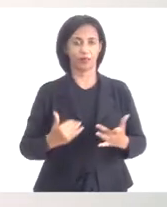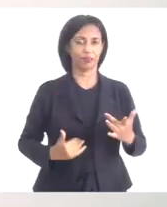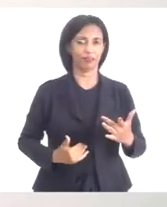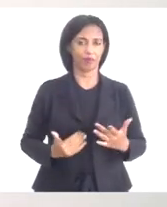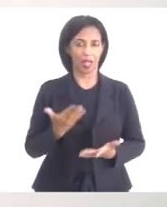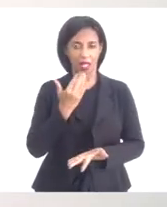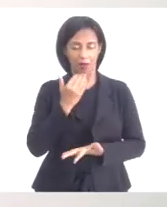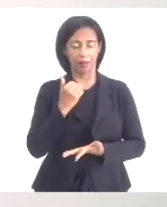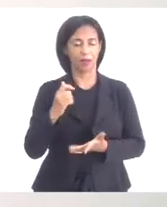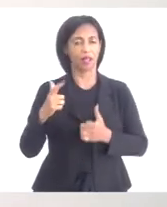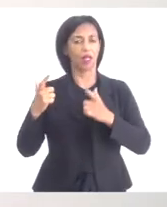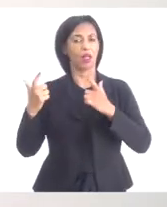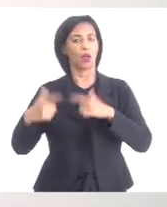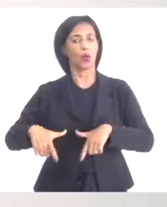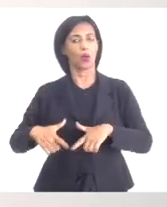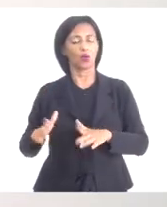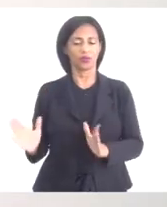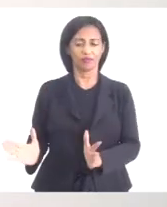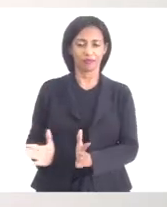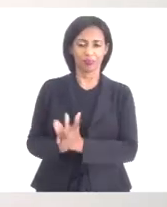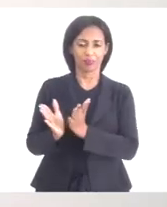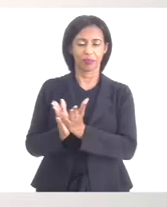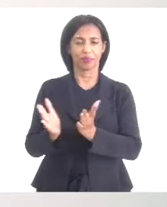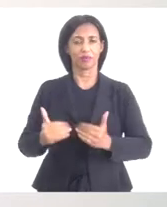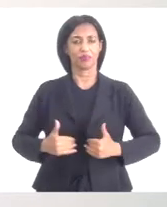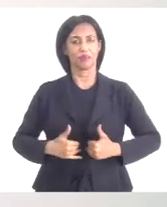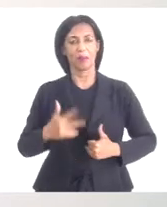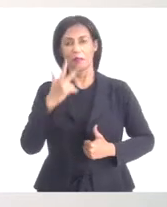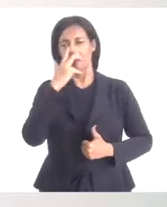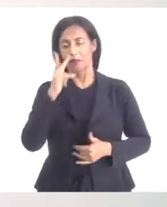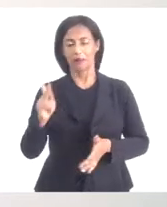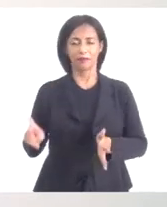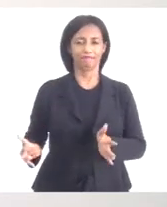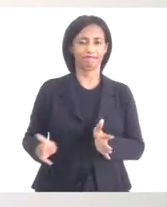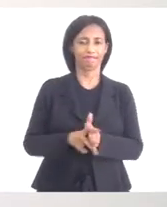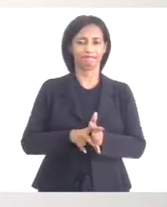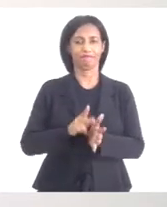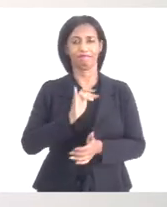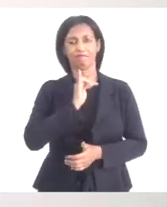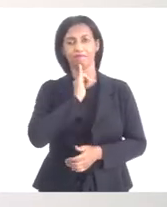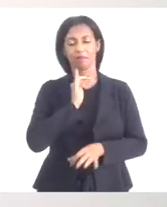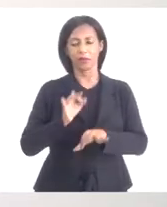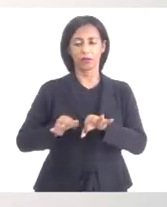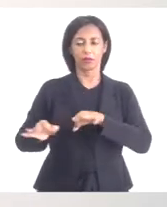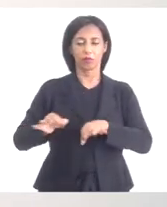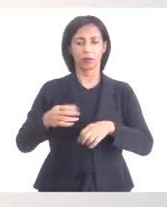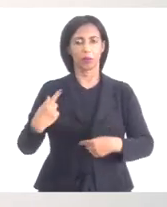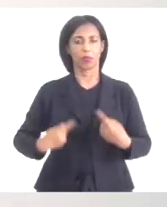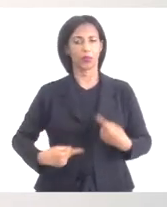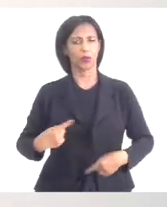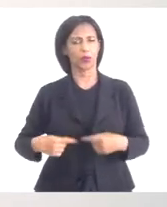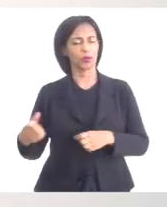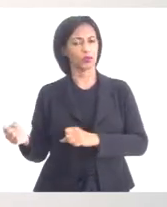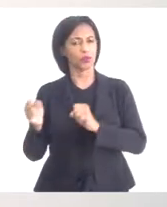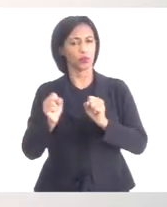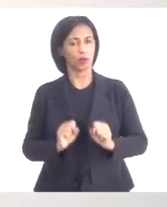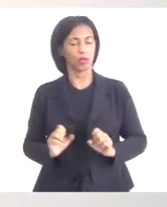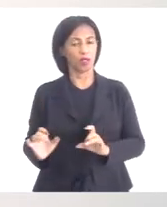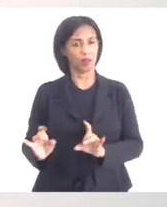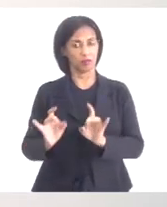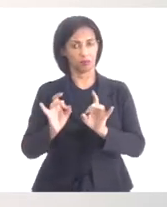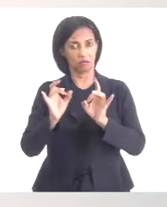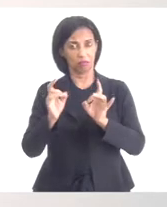situação onde a miséria EA pobreza fazem parte infelizmente de um projeto político de poder em